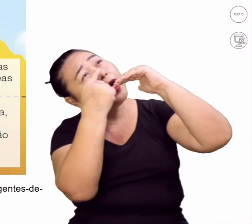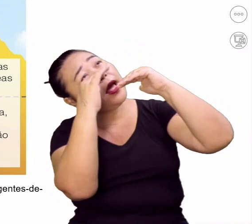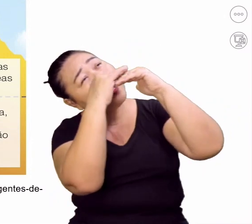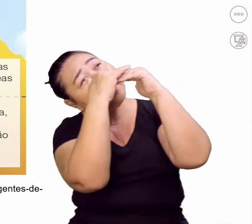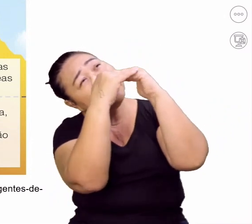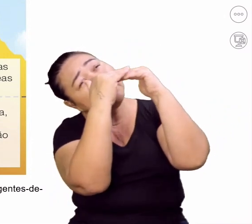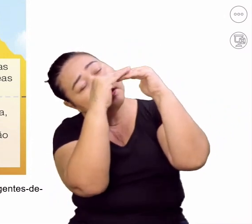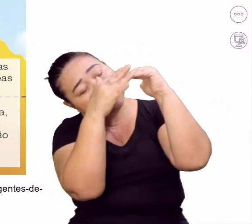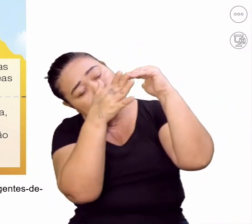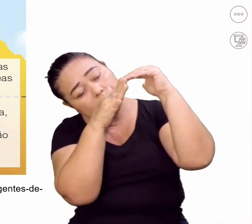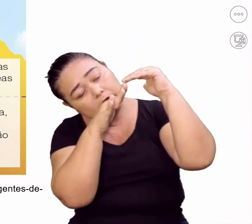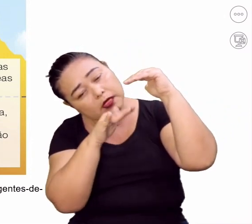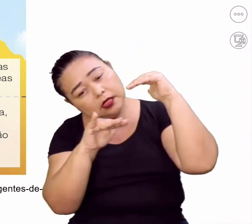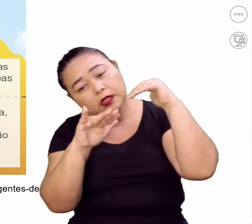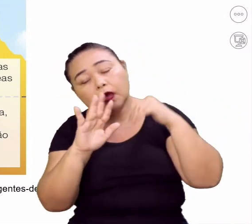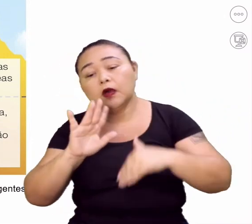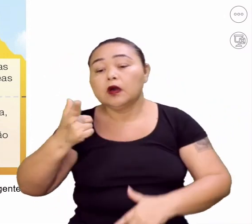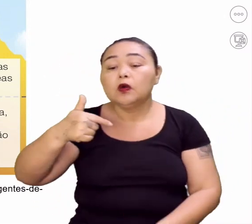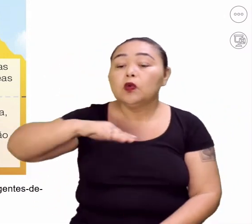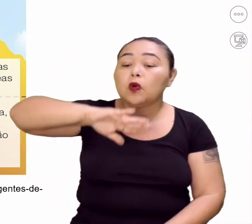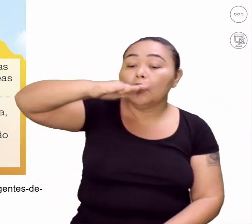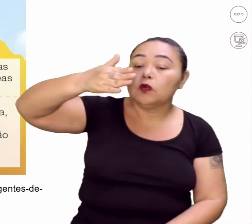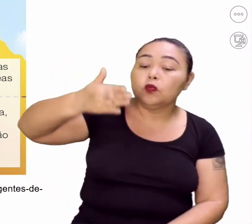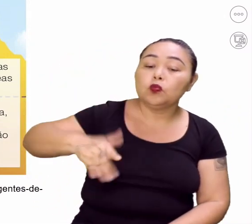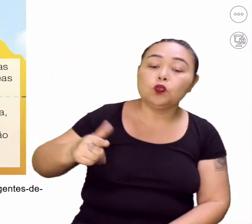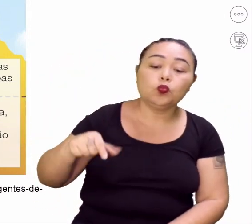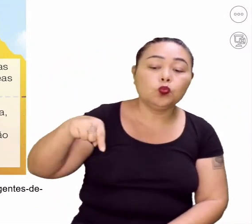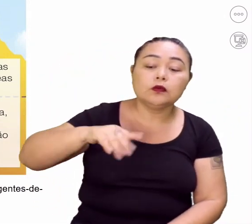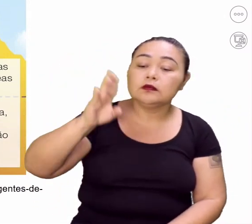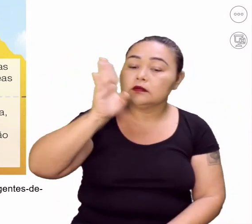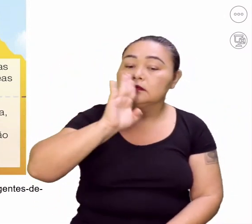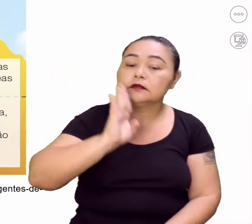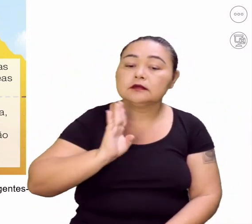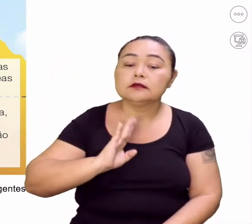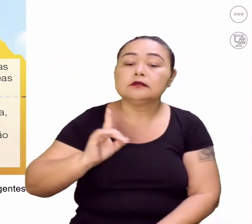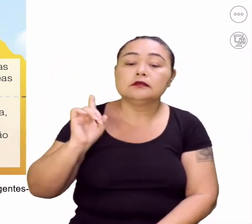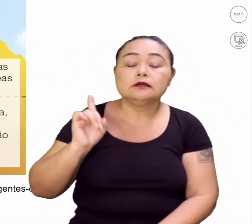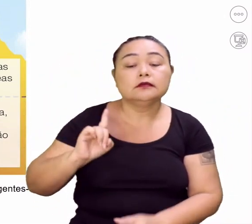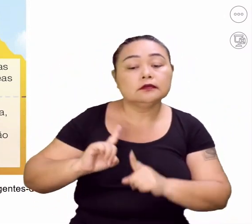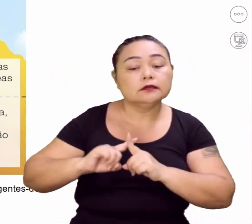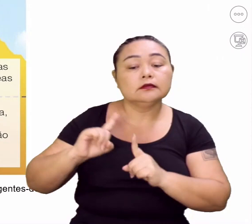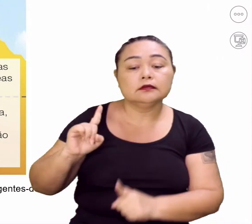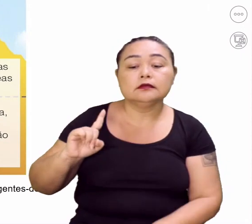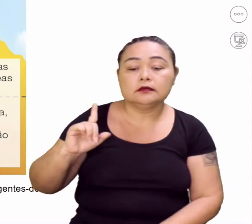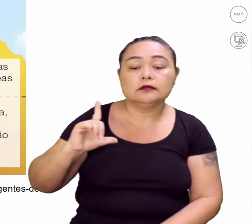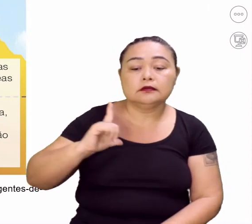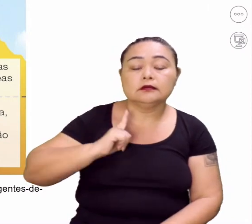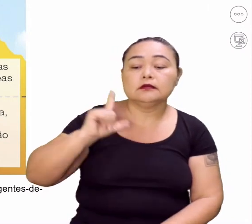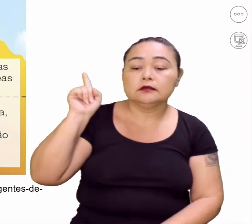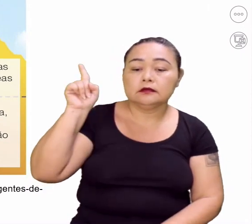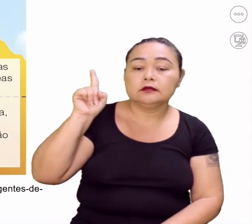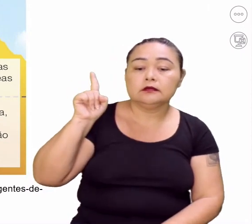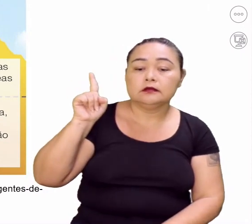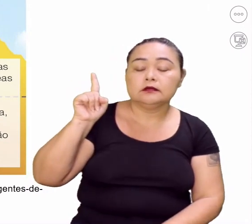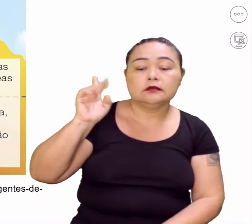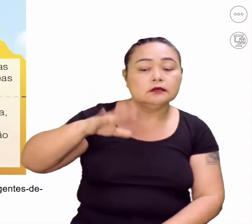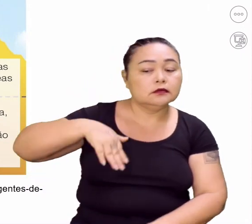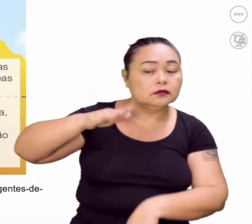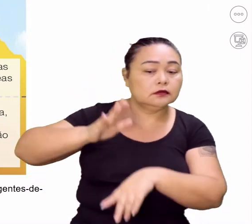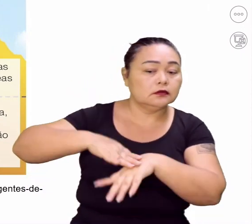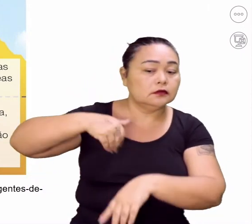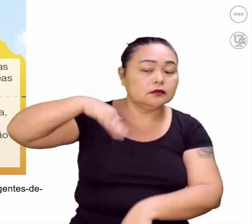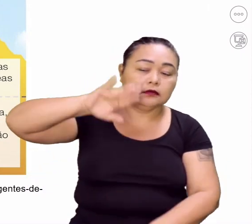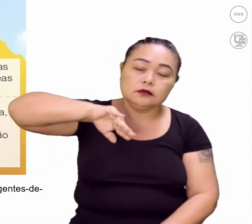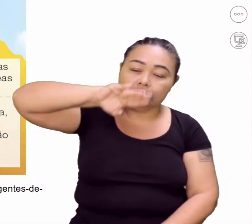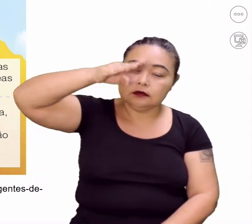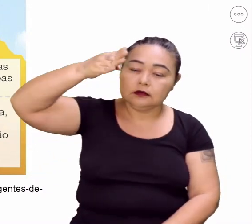aí montanhas, que não é o caso do Brasil. Não é o caso do Brasil, não é. Mas são porções muito mais